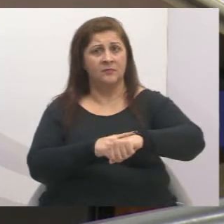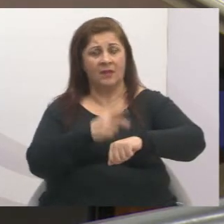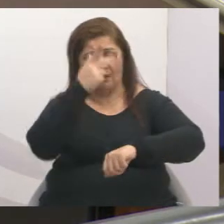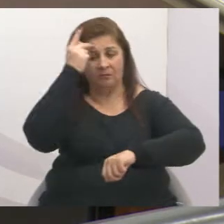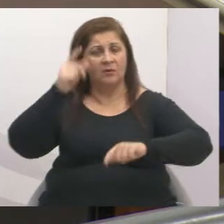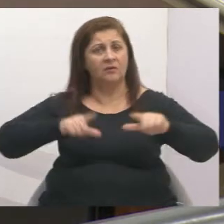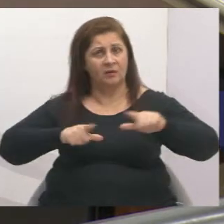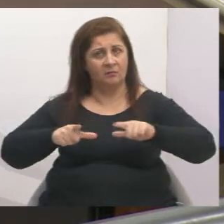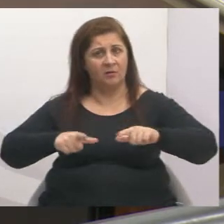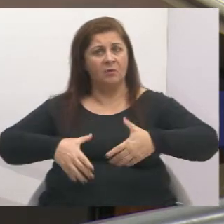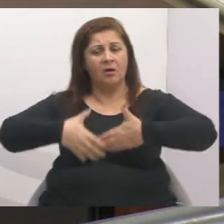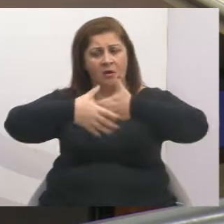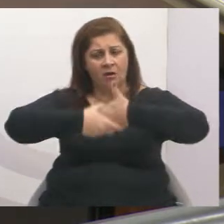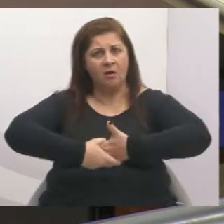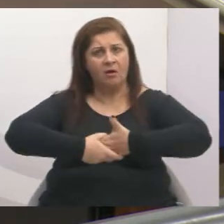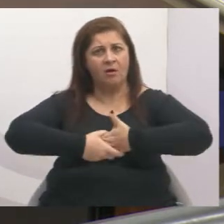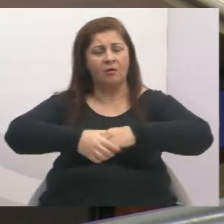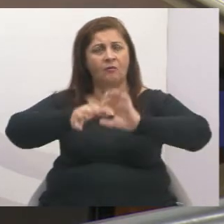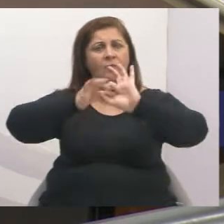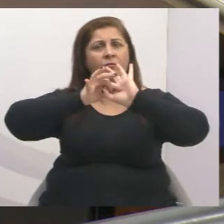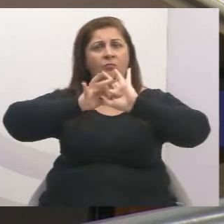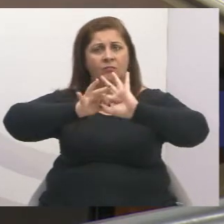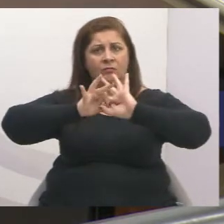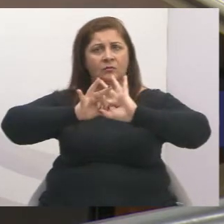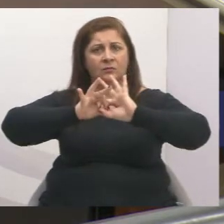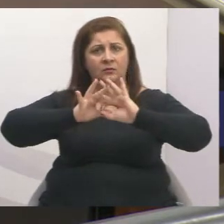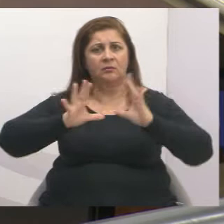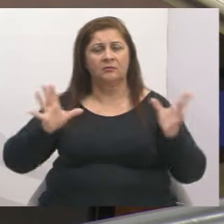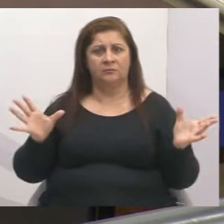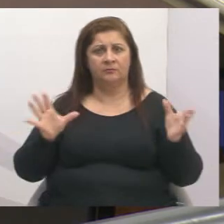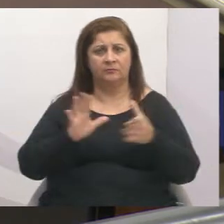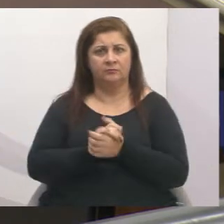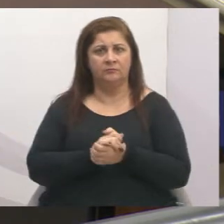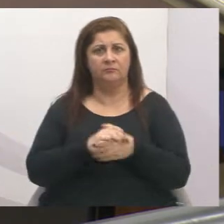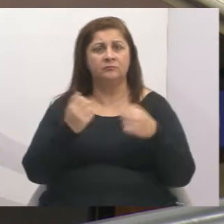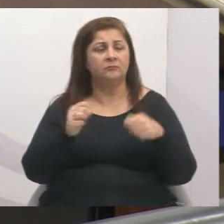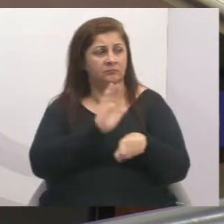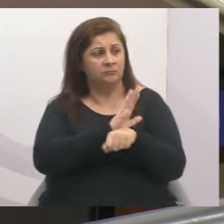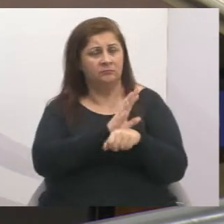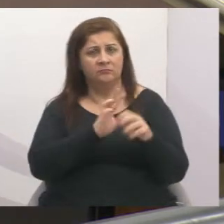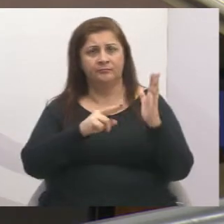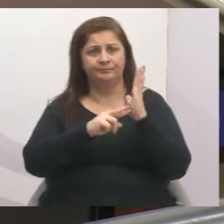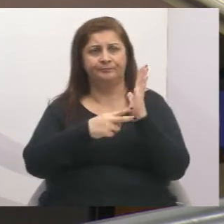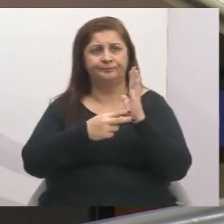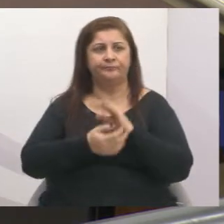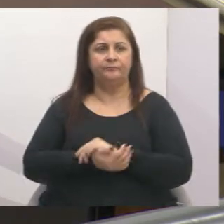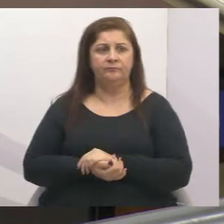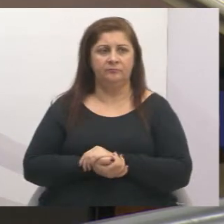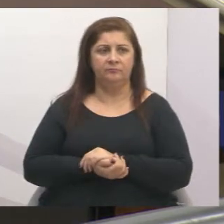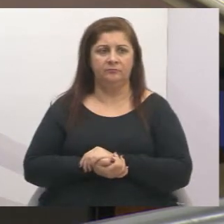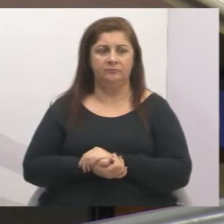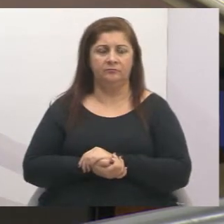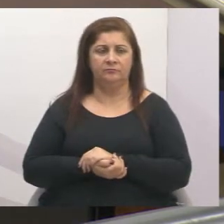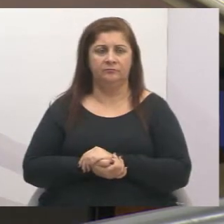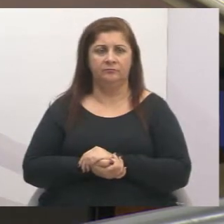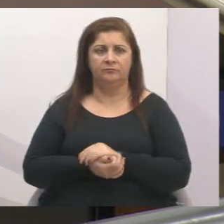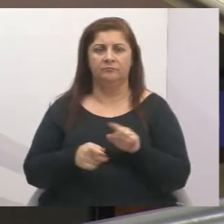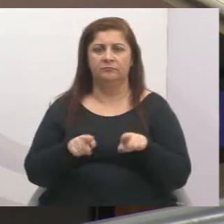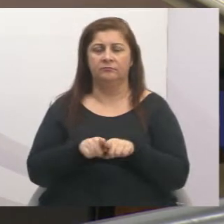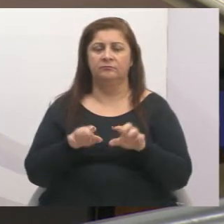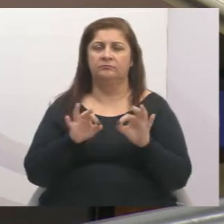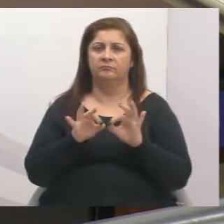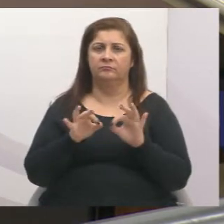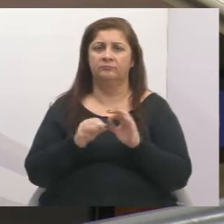trabalhadores pegarem na mão o bastão da sua própria vida e ajudar o sindicato, inclusive para elaborar. Por